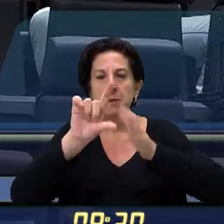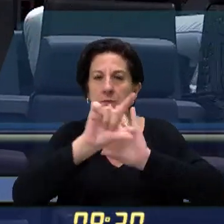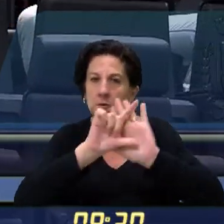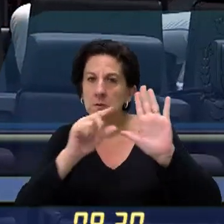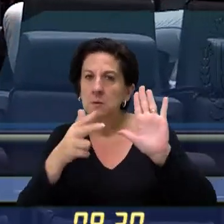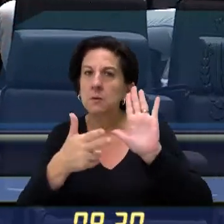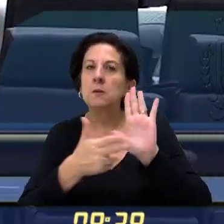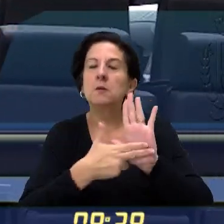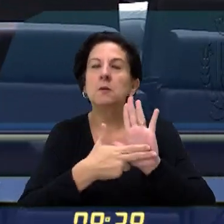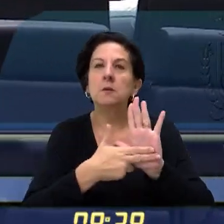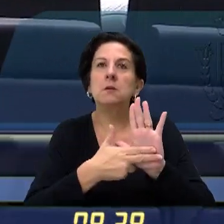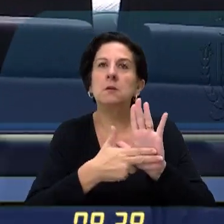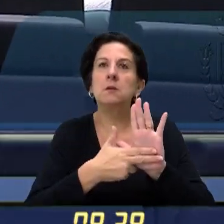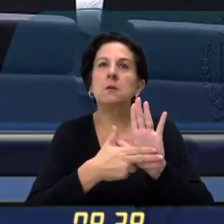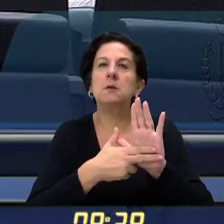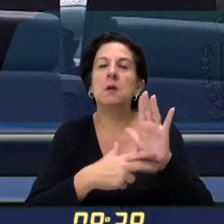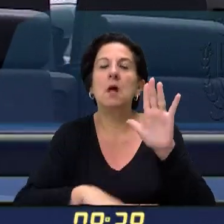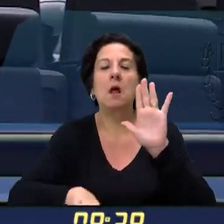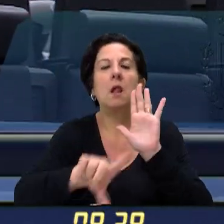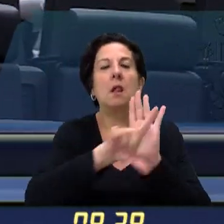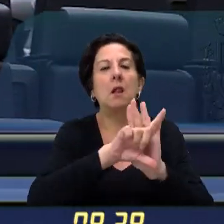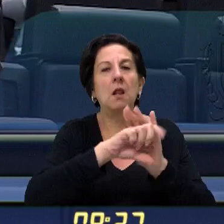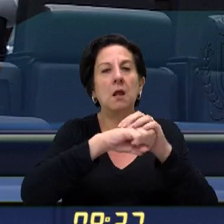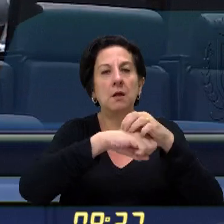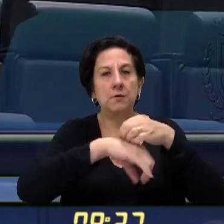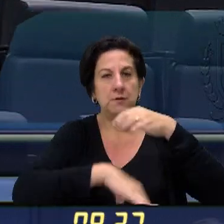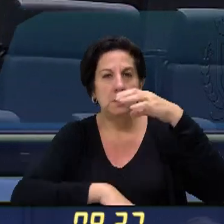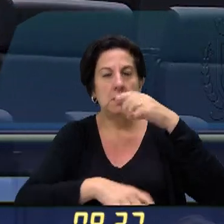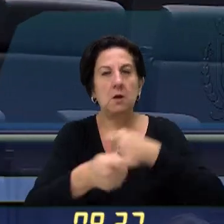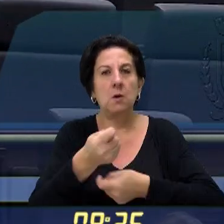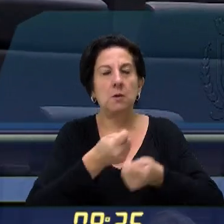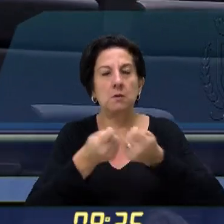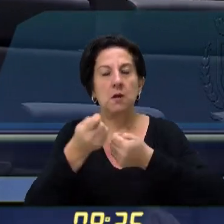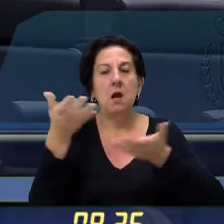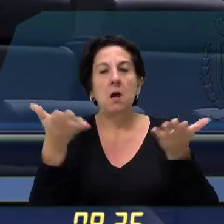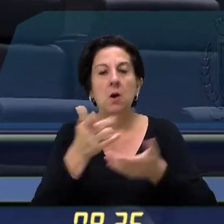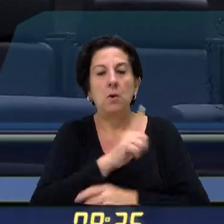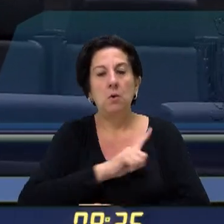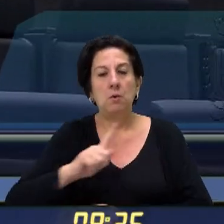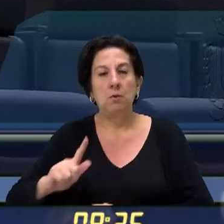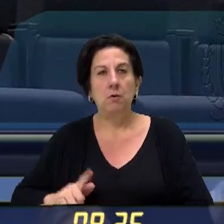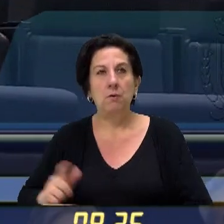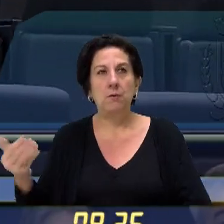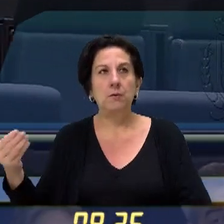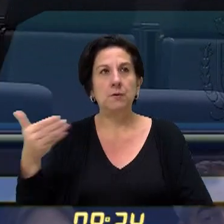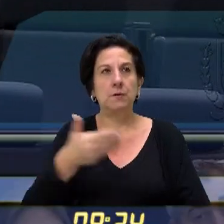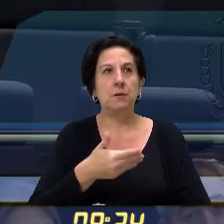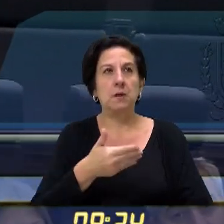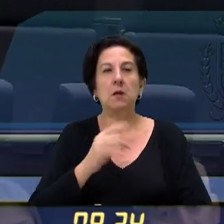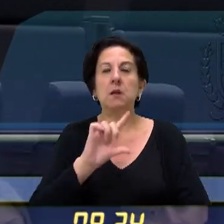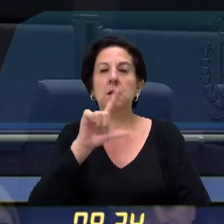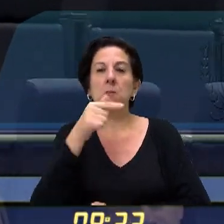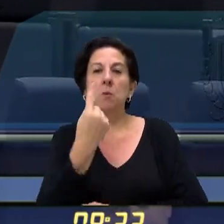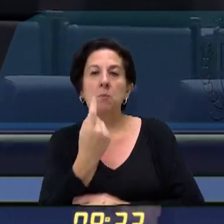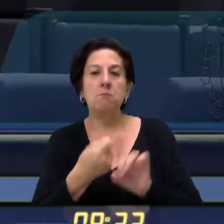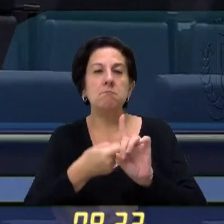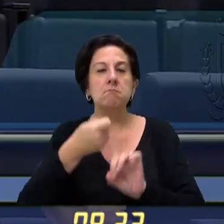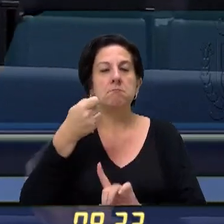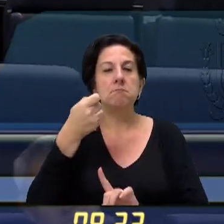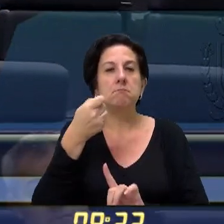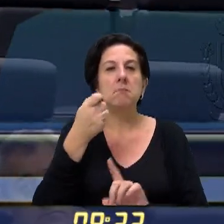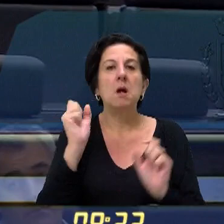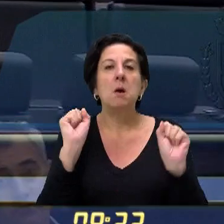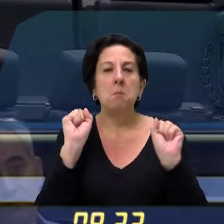emendando à Lei de Diretriz Orçamentária, e que agora o governo depois traz, provavelmente daqui um mês, e